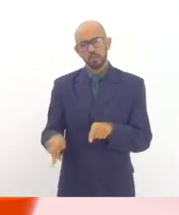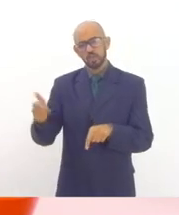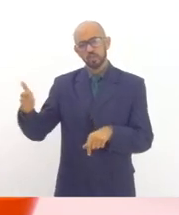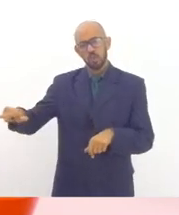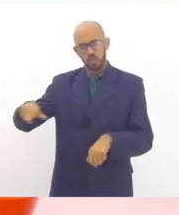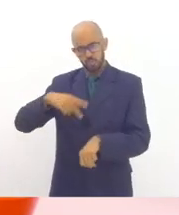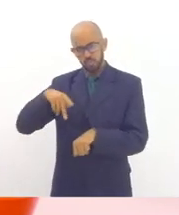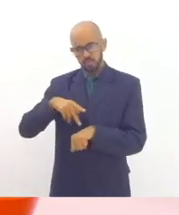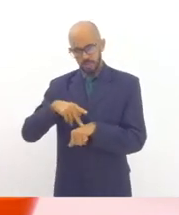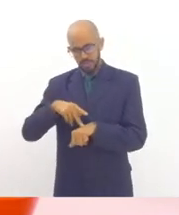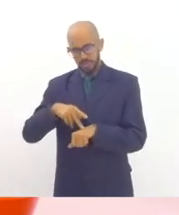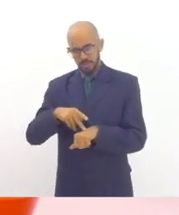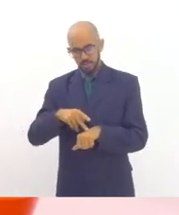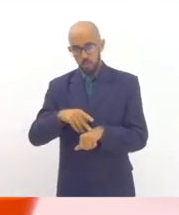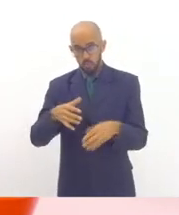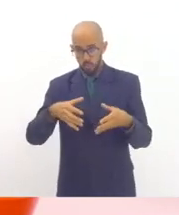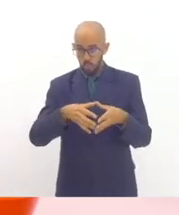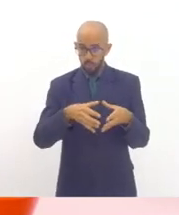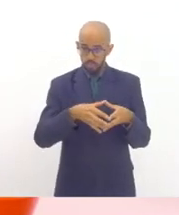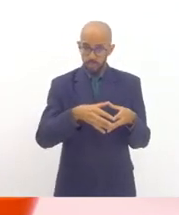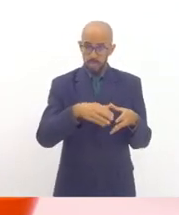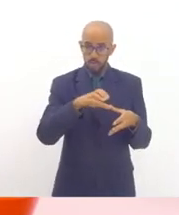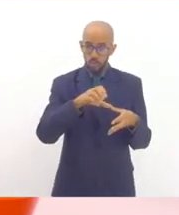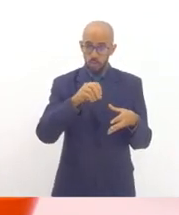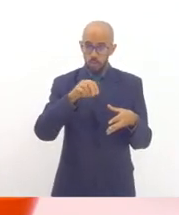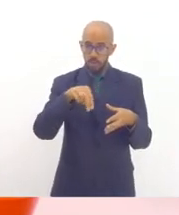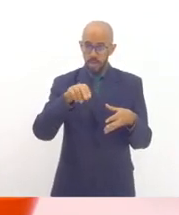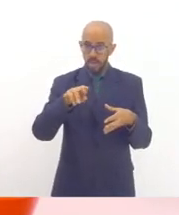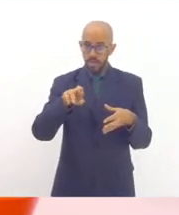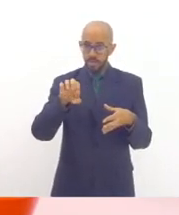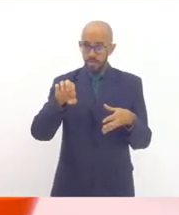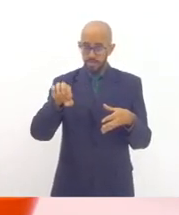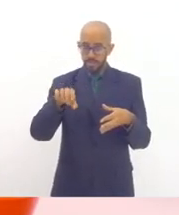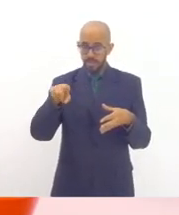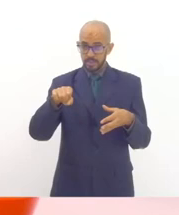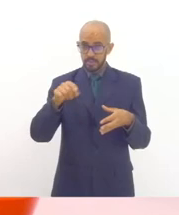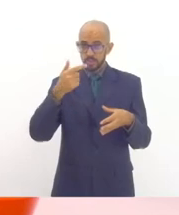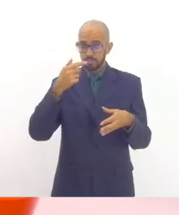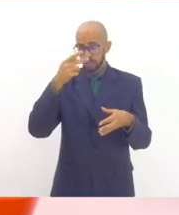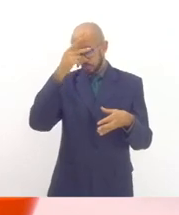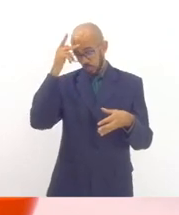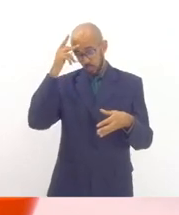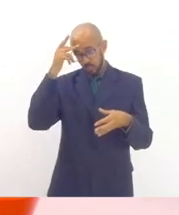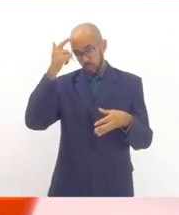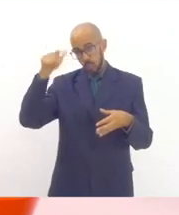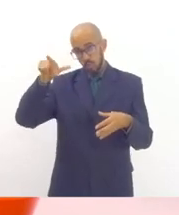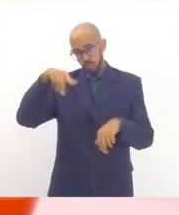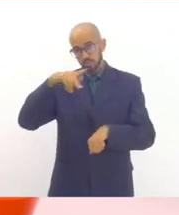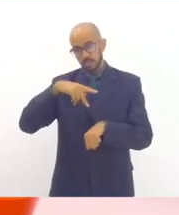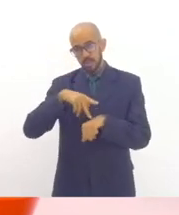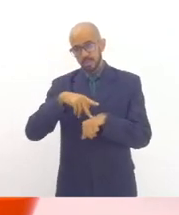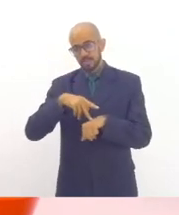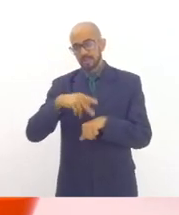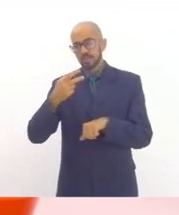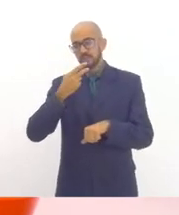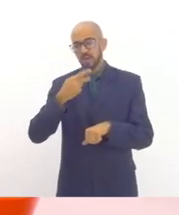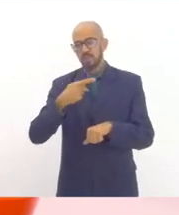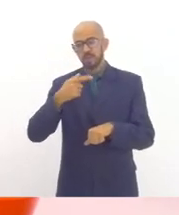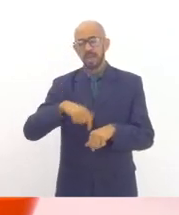Nacional para os Refugiados, CONARE, no relatório Refúgio em Números, ao final de 2020 havia